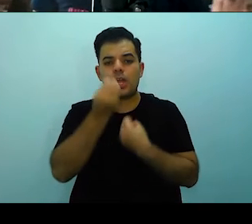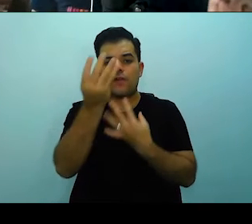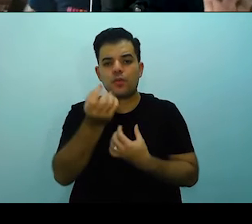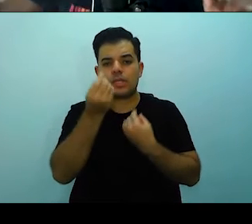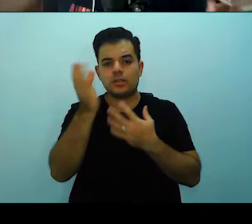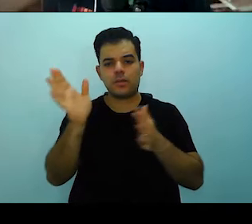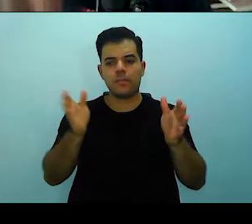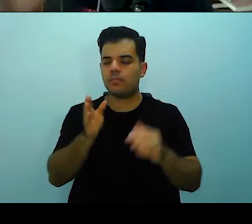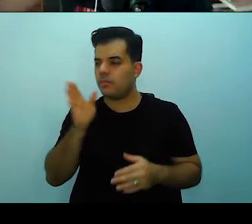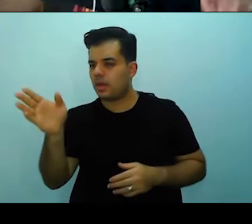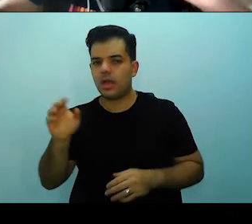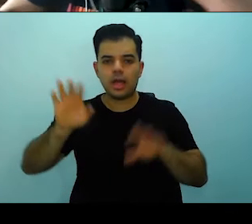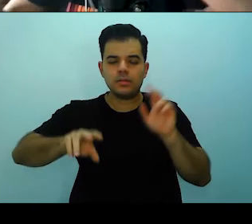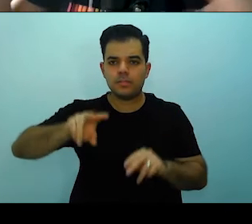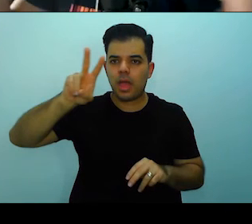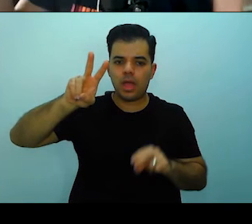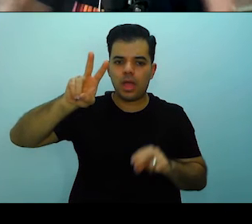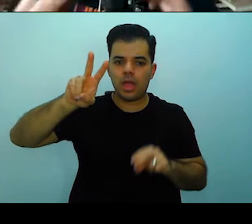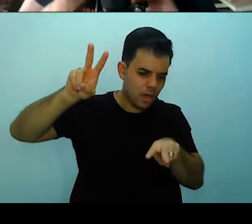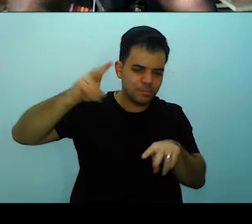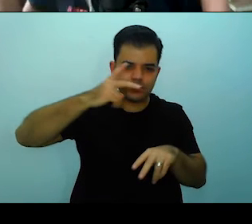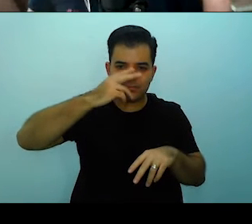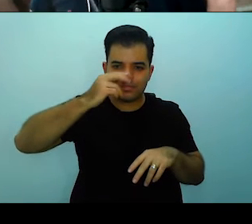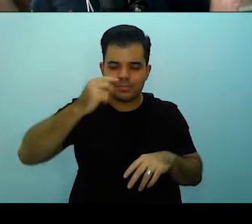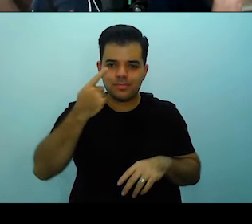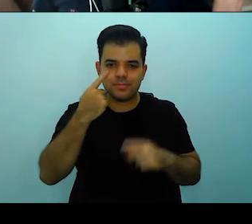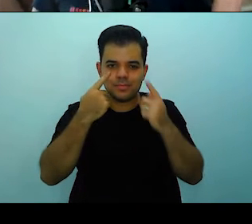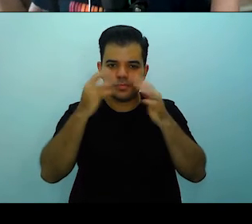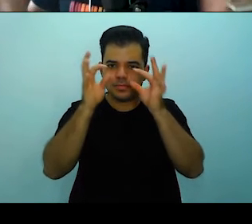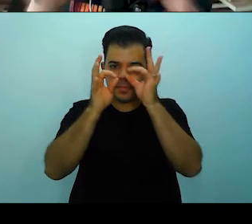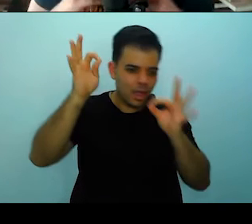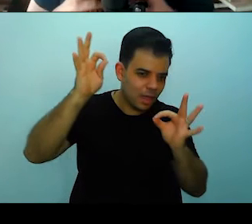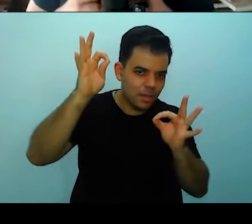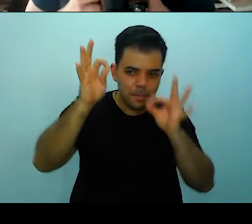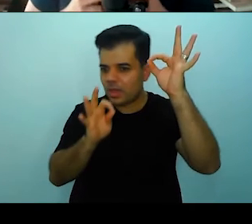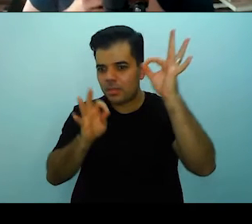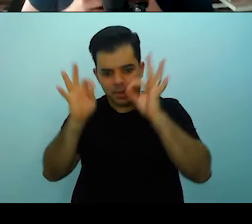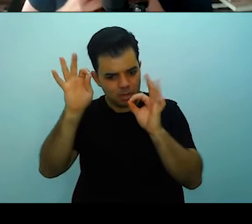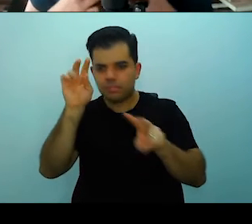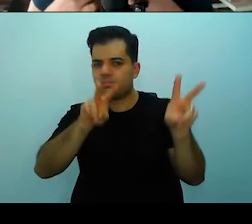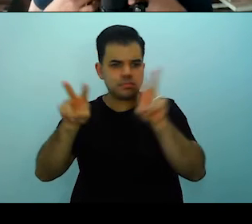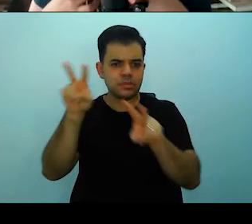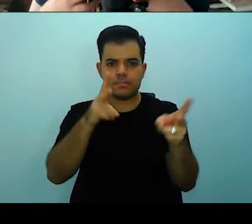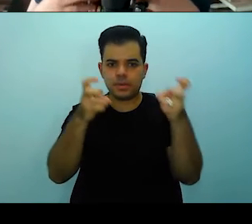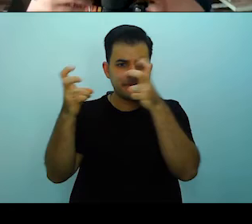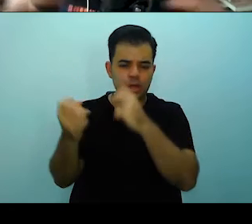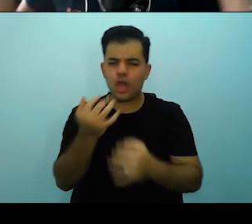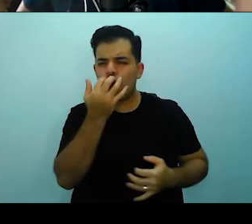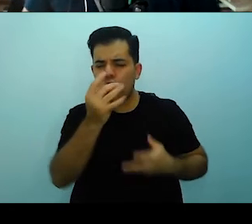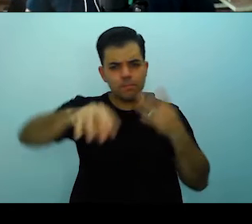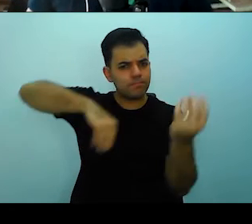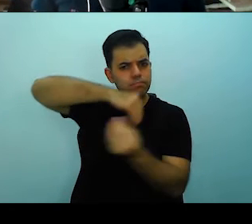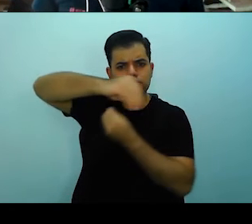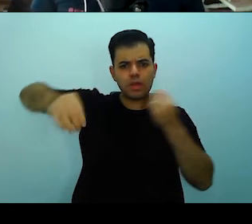paralelas. Tá olhando em cima, embaixo, do lado, do outro, tudo ao mesmo tempo. E tudo isso misturado com cores, e você